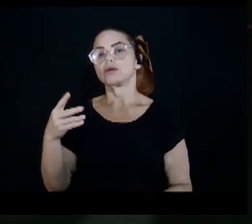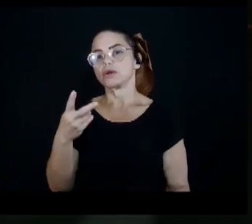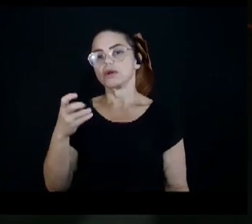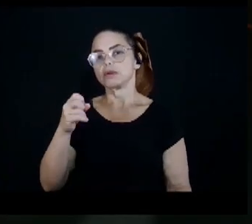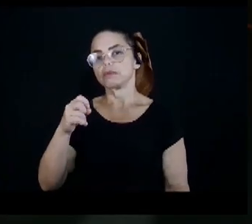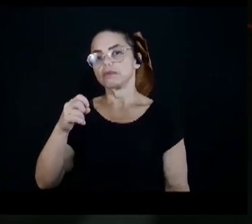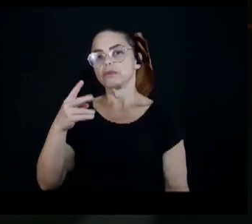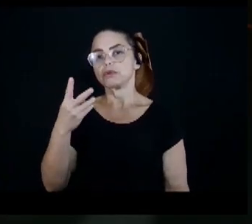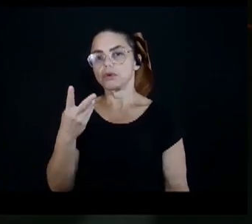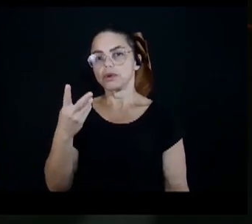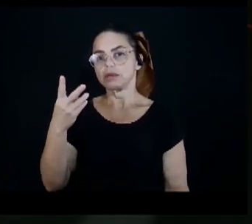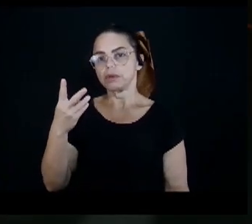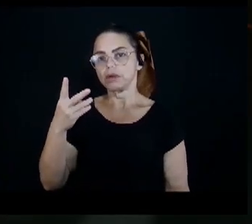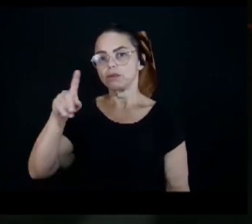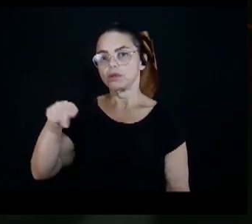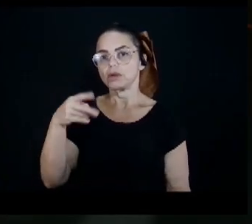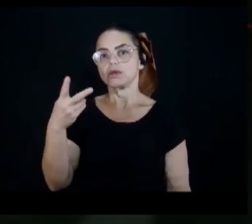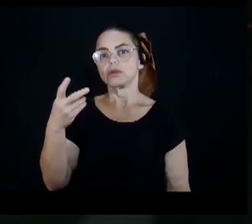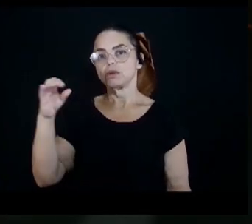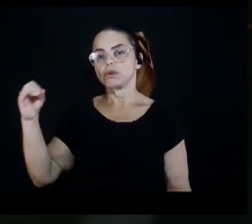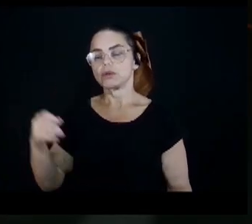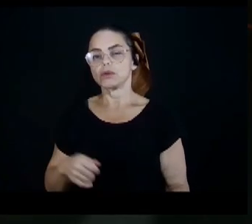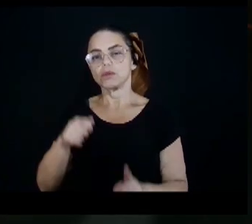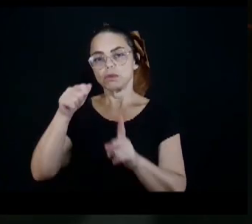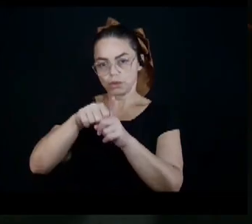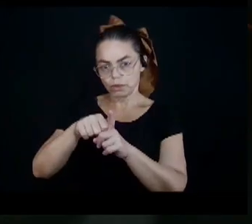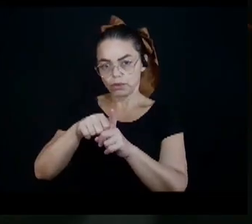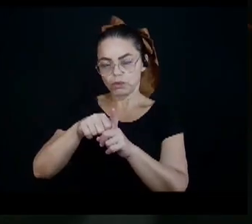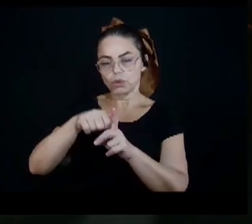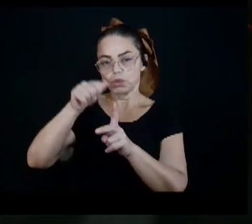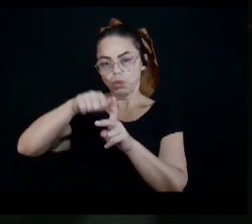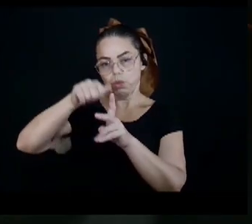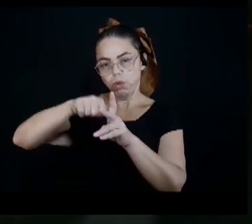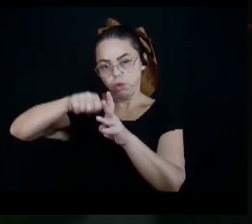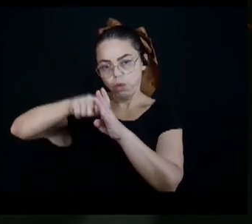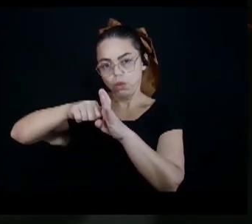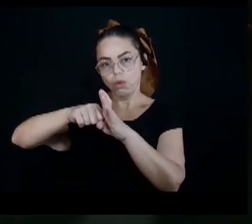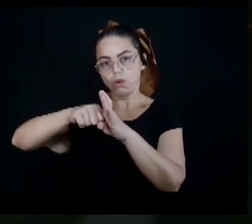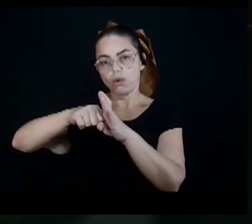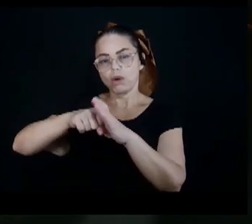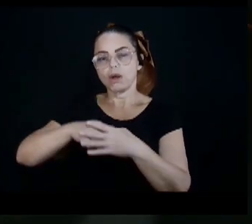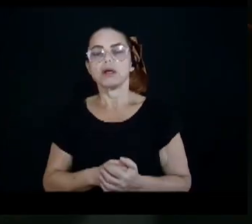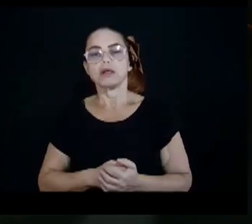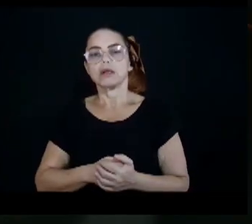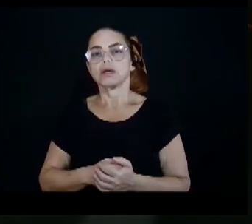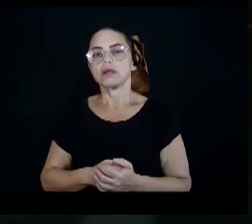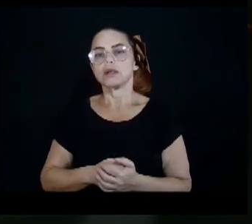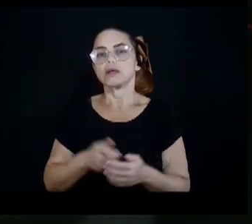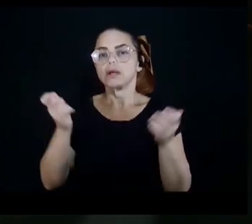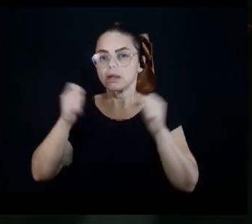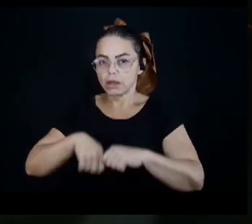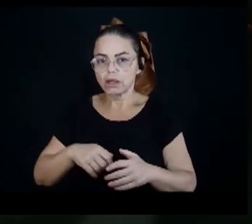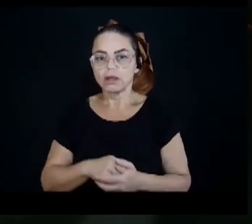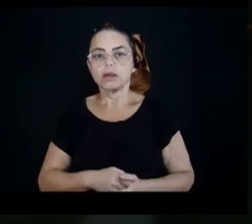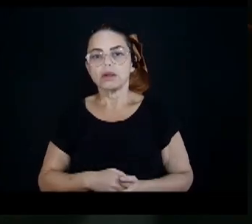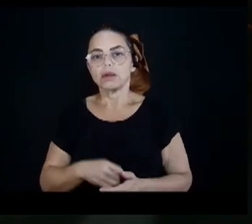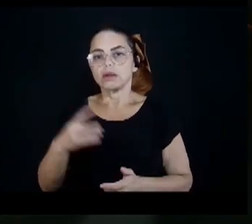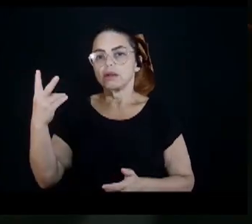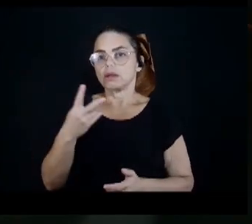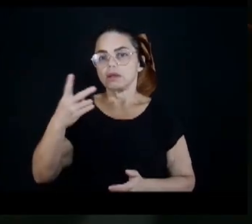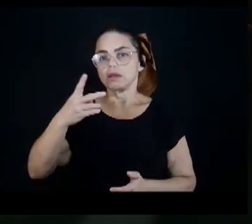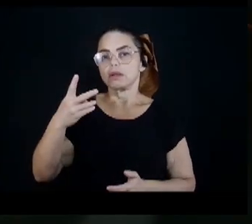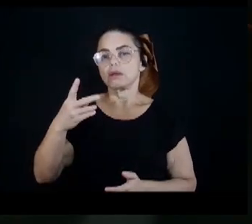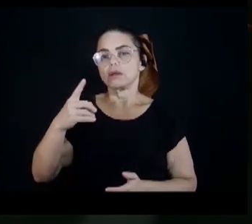mês. Tá? Faz a conta aí, 2.200 por mês. A eficácia pode chegar a 22% de perda